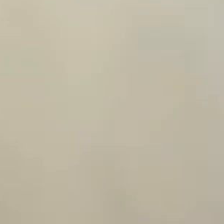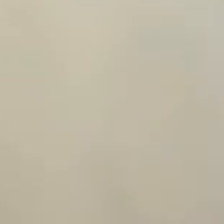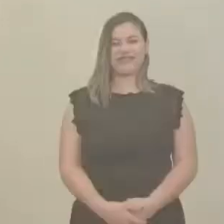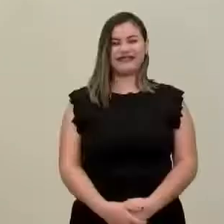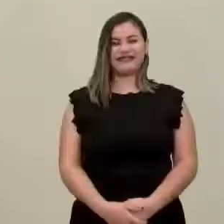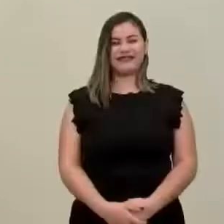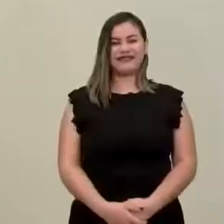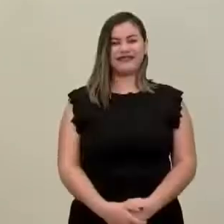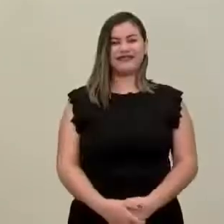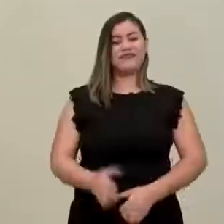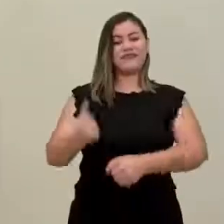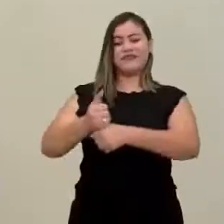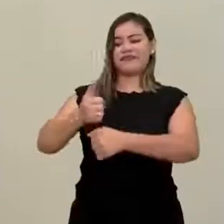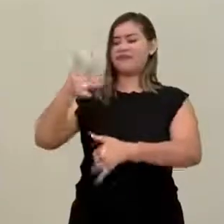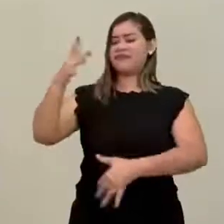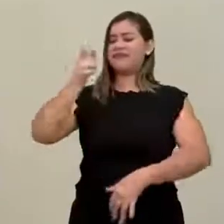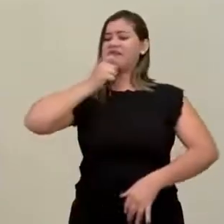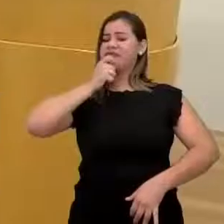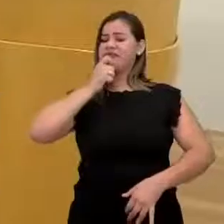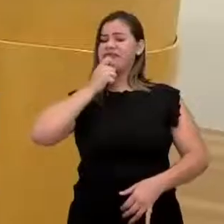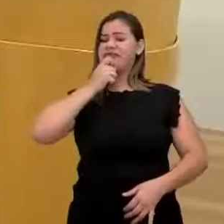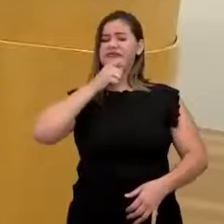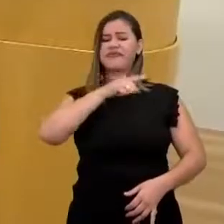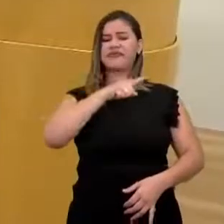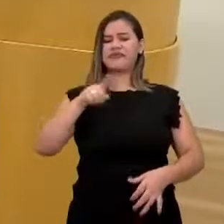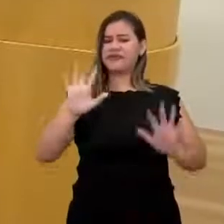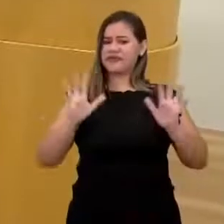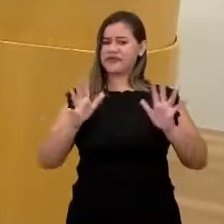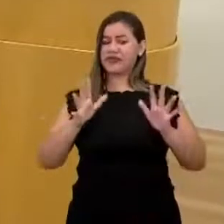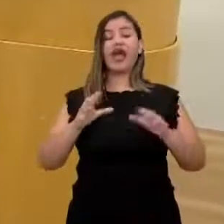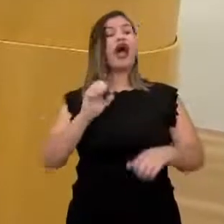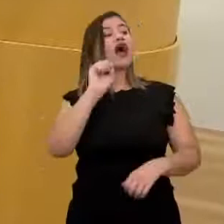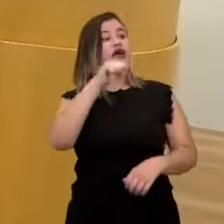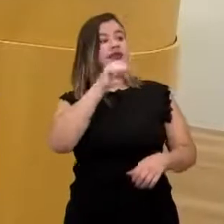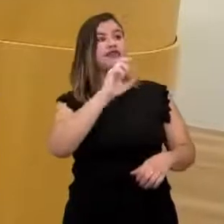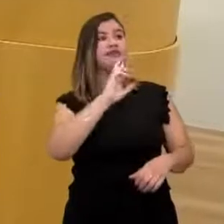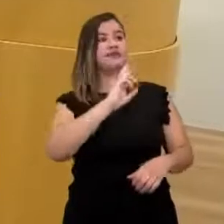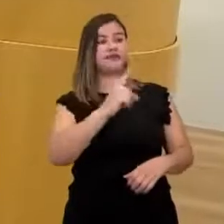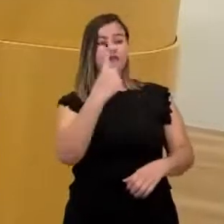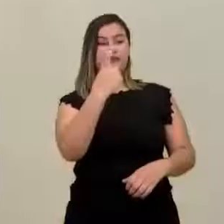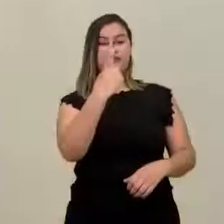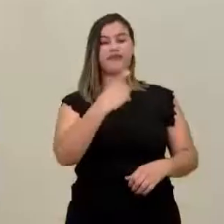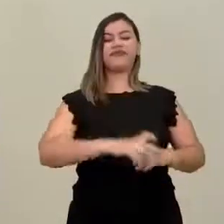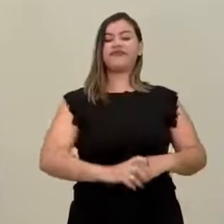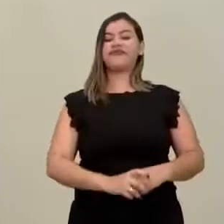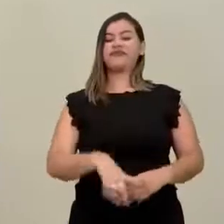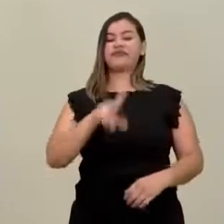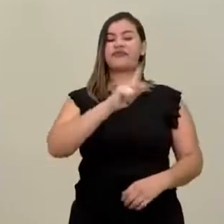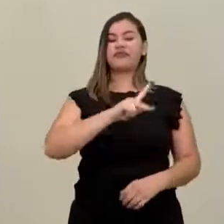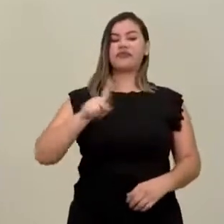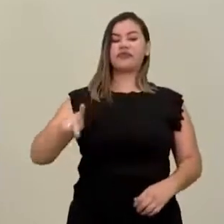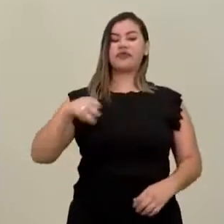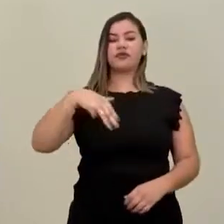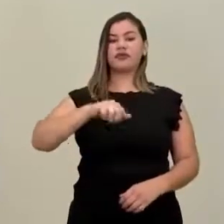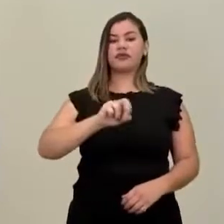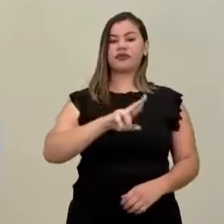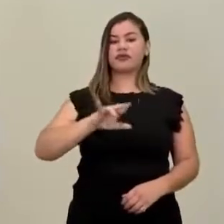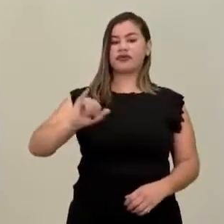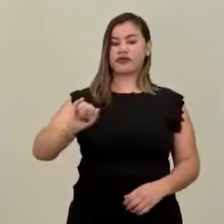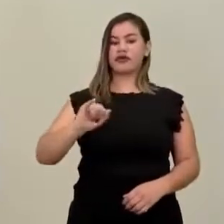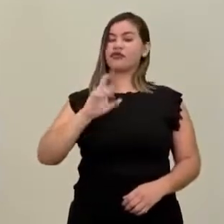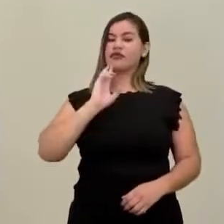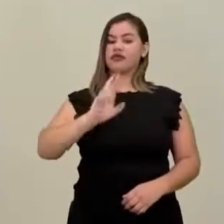Não subiu para mim. Subiu para você? Ainda não, né? Ainda não. Ah, aqui, ó, tem uma resposta. Ah, tem. A Pro Mari, ela